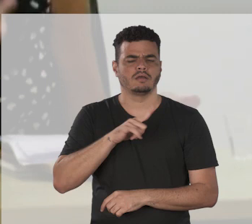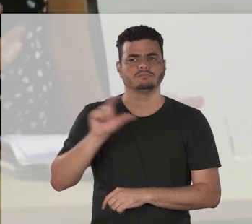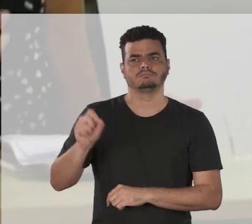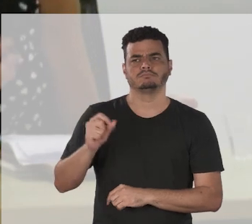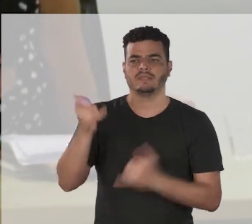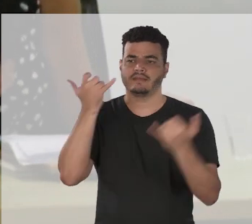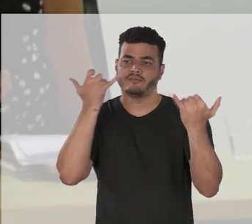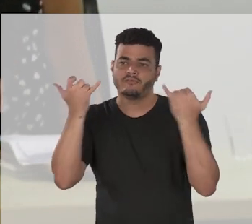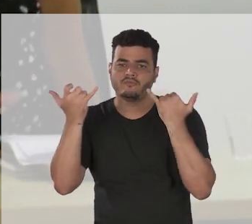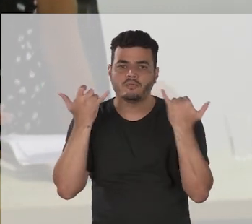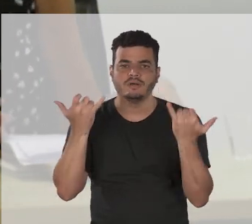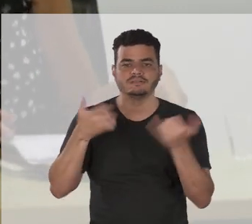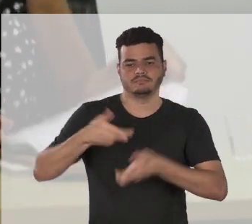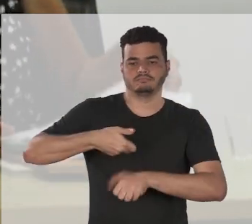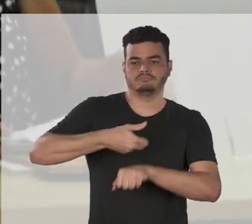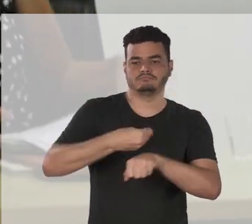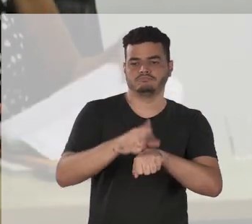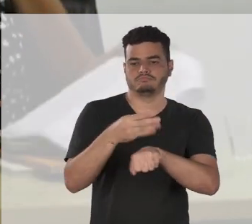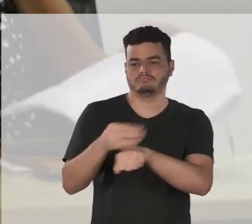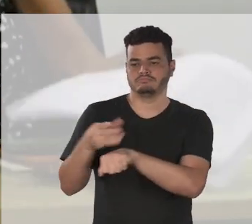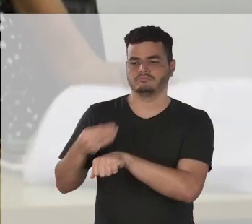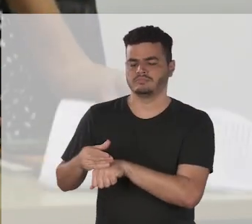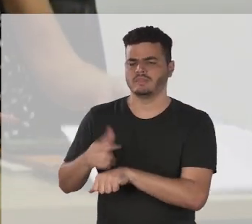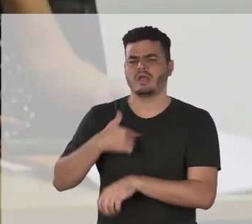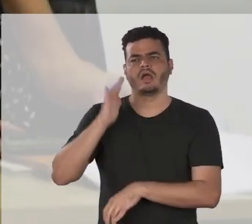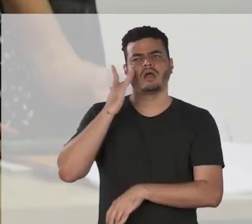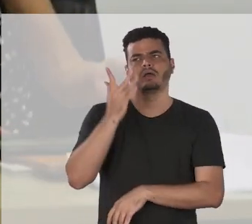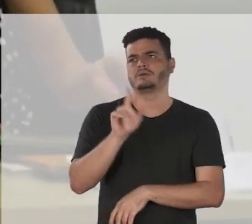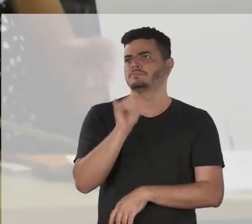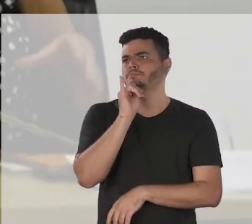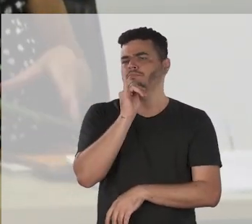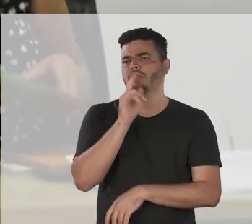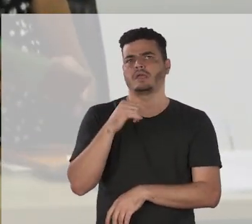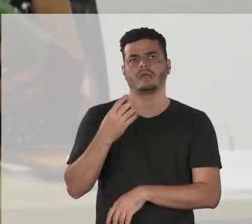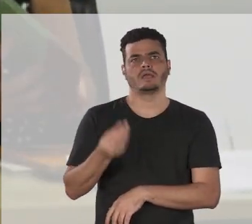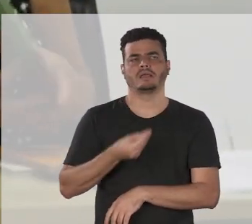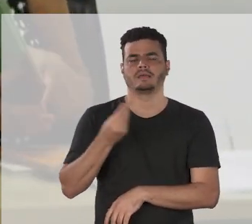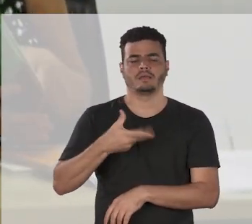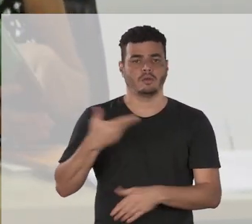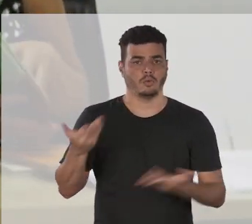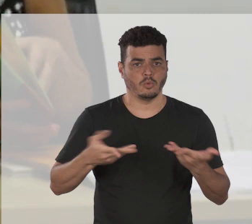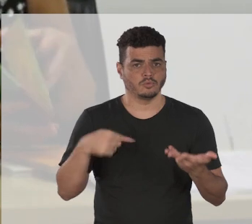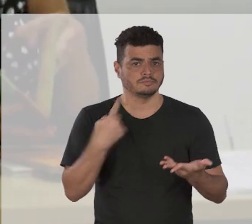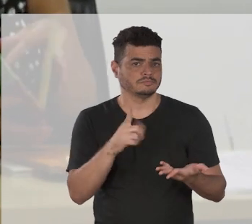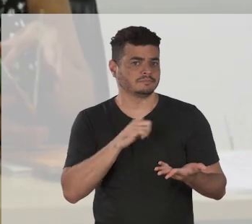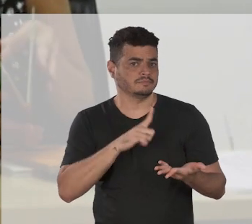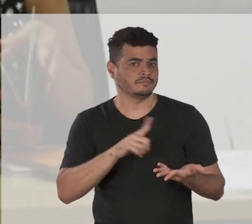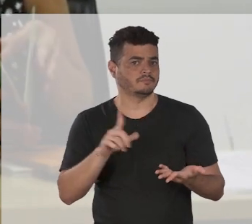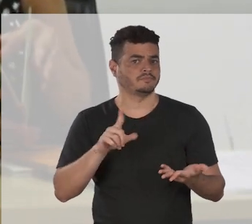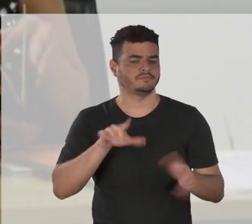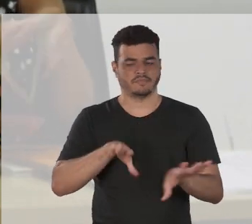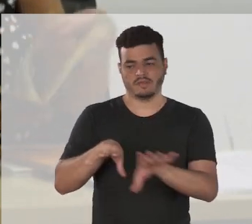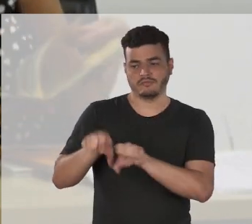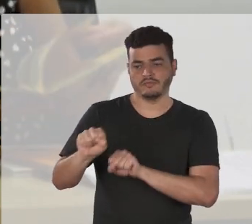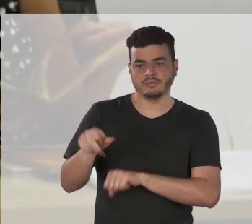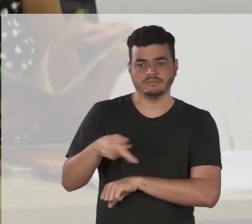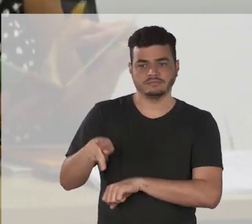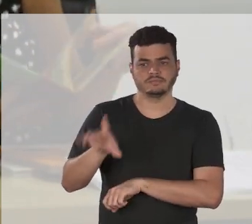recentes, isso, digamos, de forma muito destacada. Acredito que justamente também tem a formação